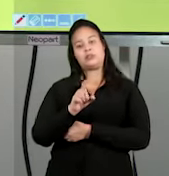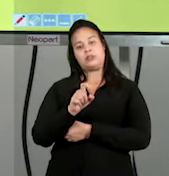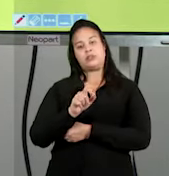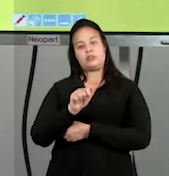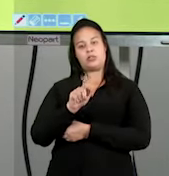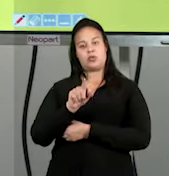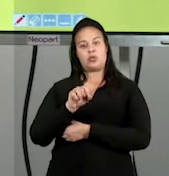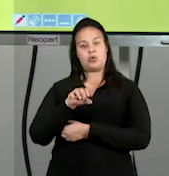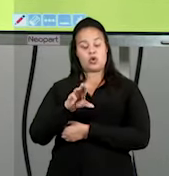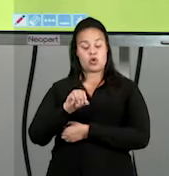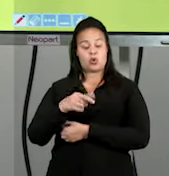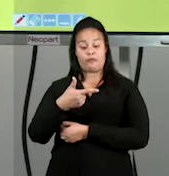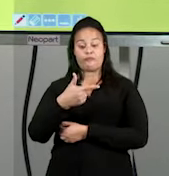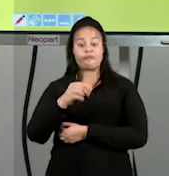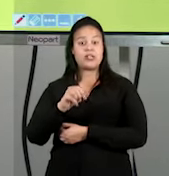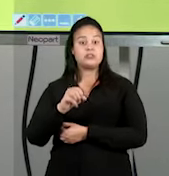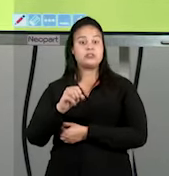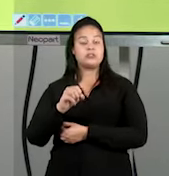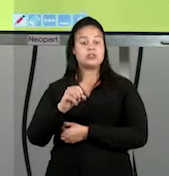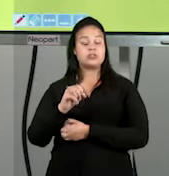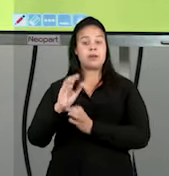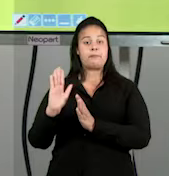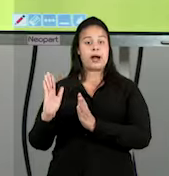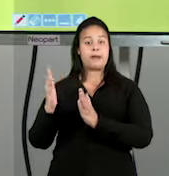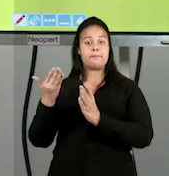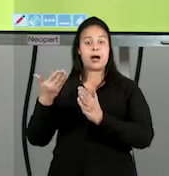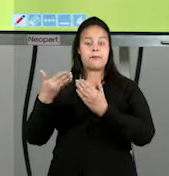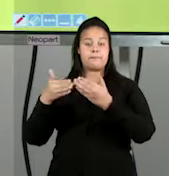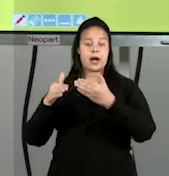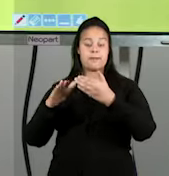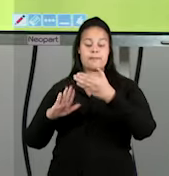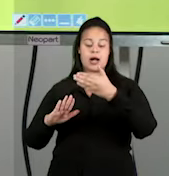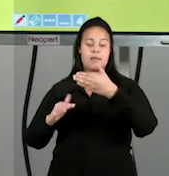Icoságono são 20 lados. Vocês